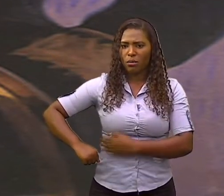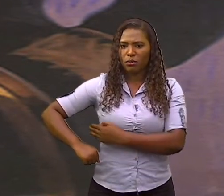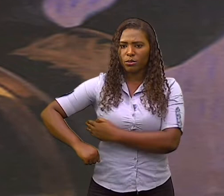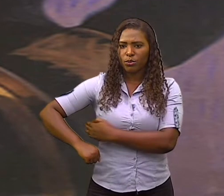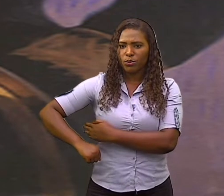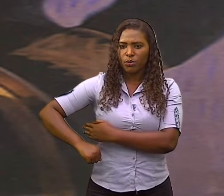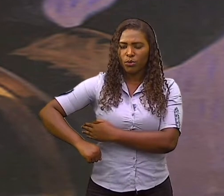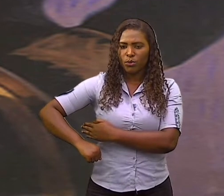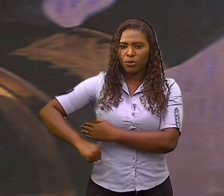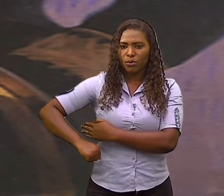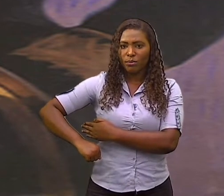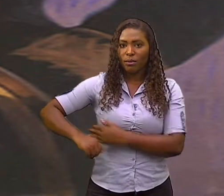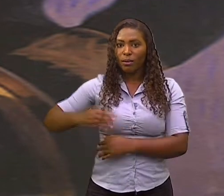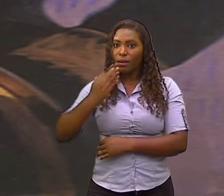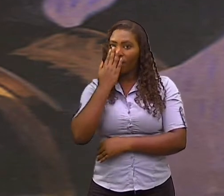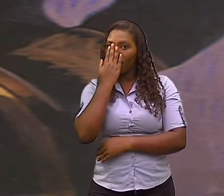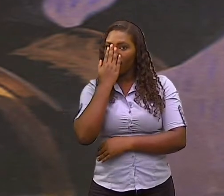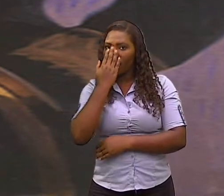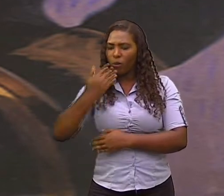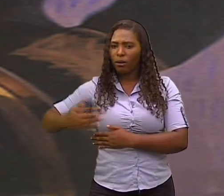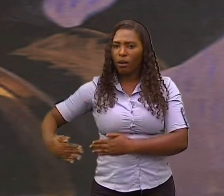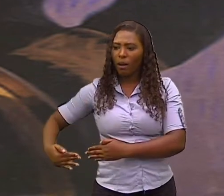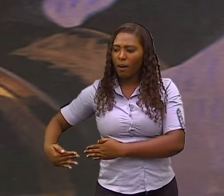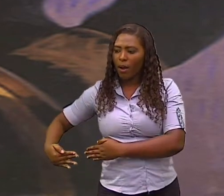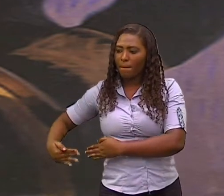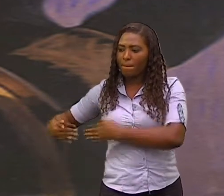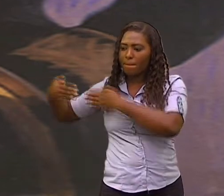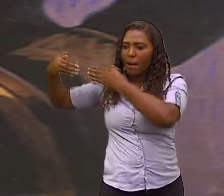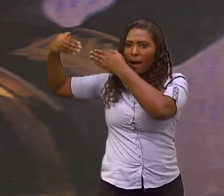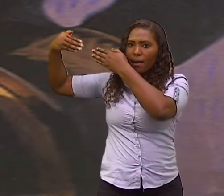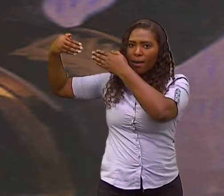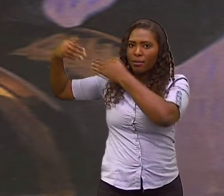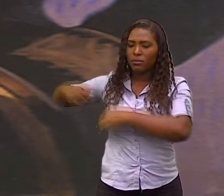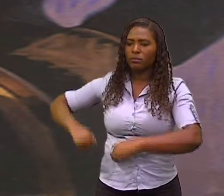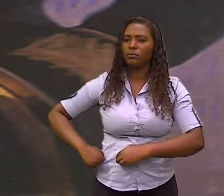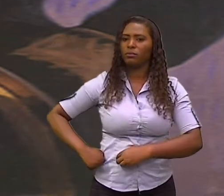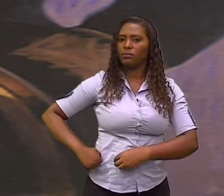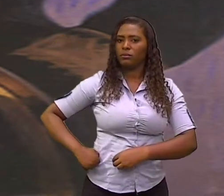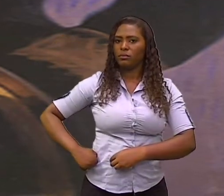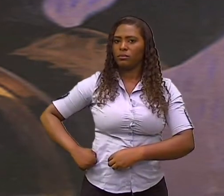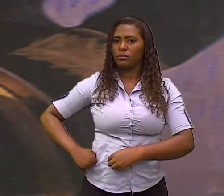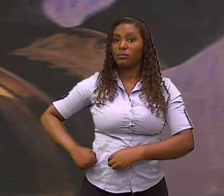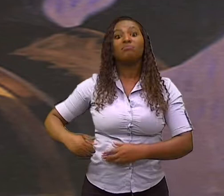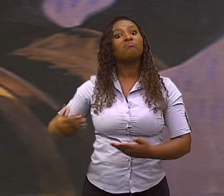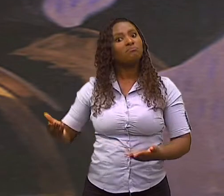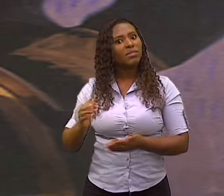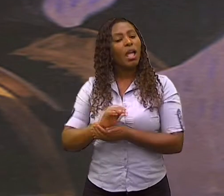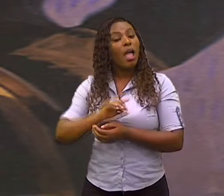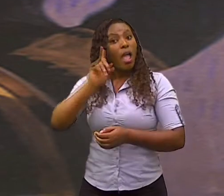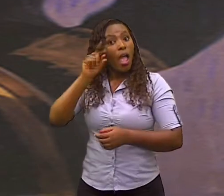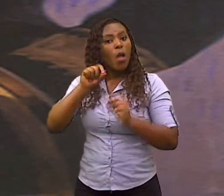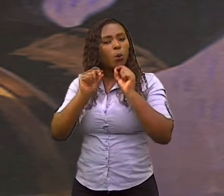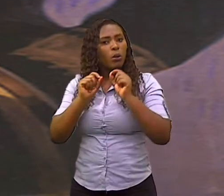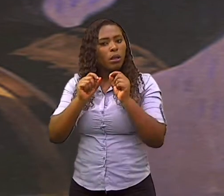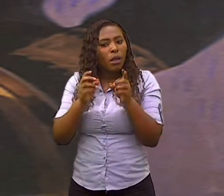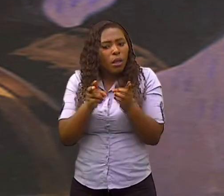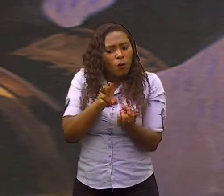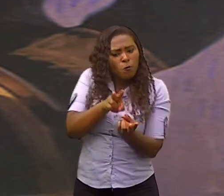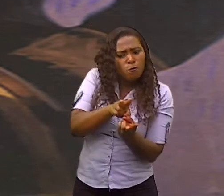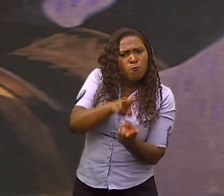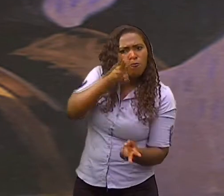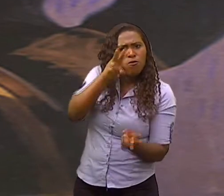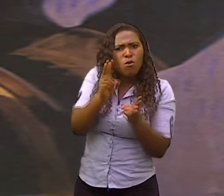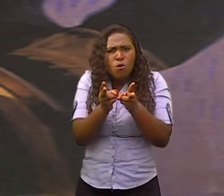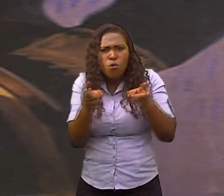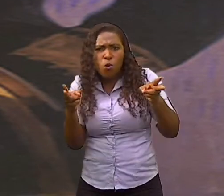vê que está chegando a parede lá no fundo. Esse quando a gente fala altura, profundidade e largura, você tem dentro da imagem, ou